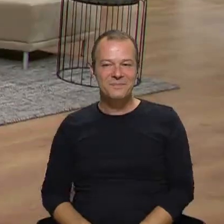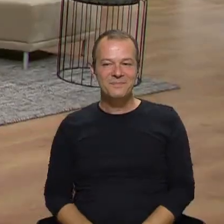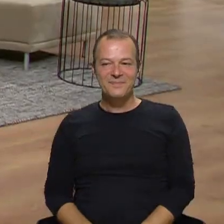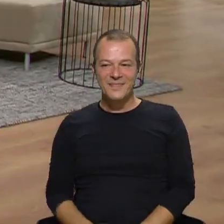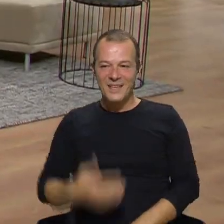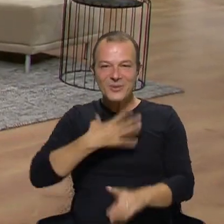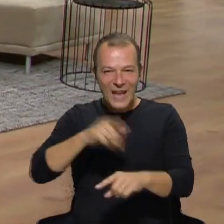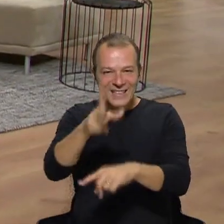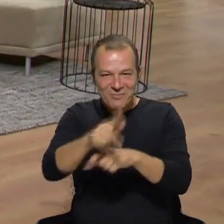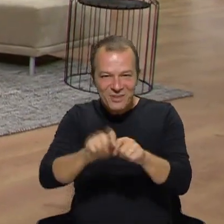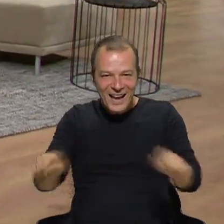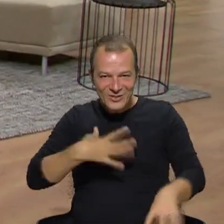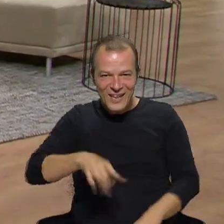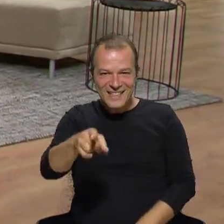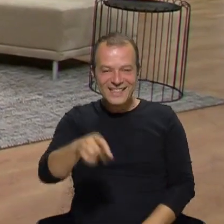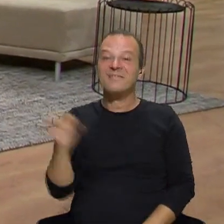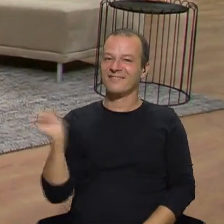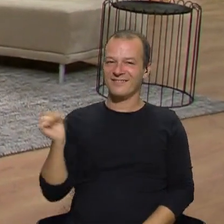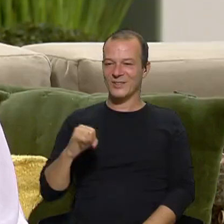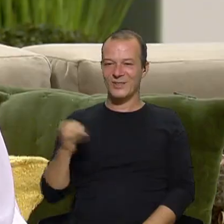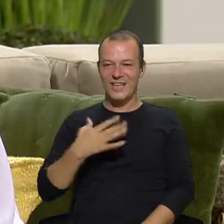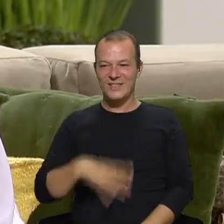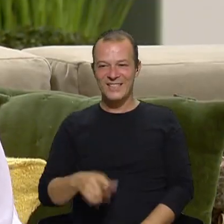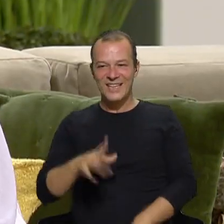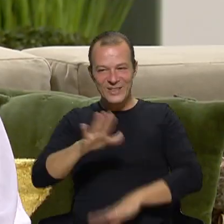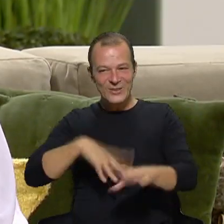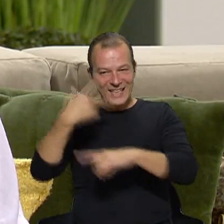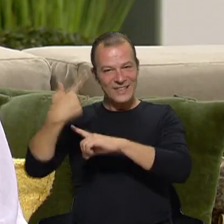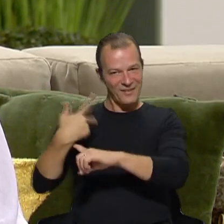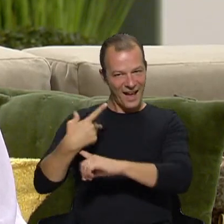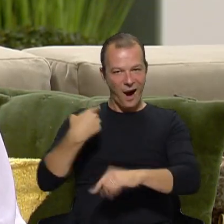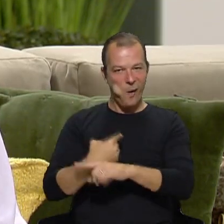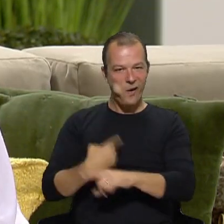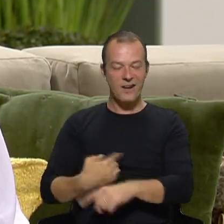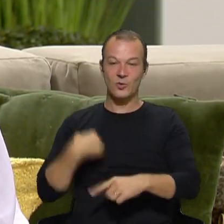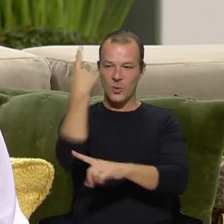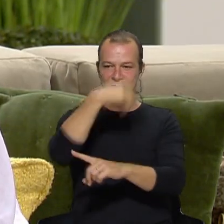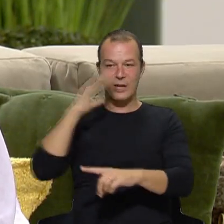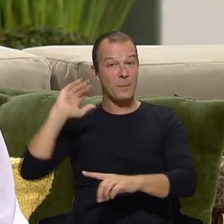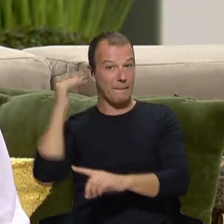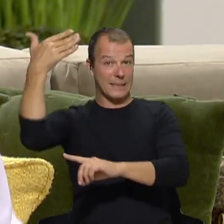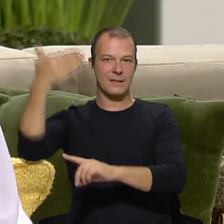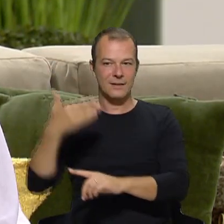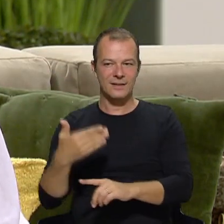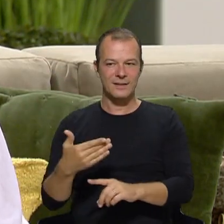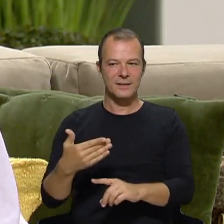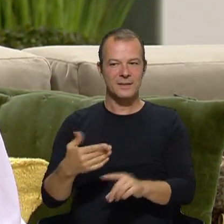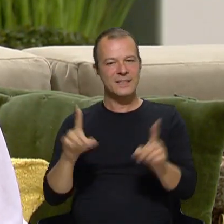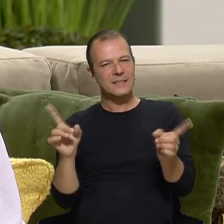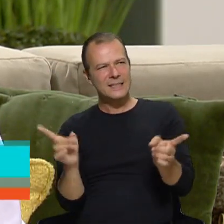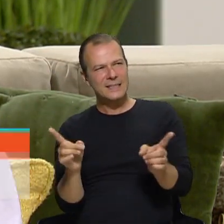Obrigada. Gostaste de ver esta reportagem? Gostei. Gostaste de a fazer também? Gostei. Que eras a personagem principal. Foi, não,